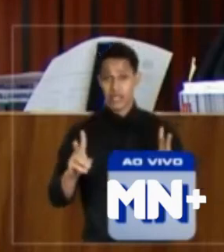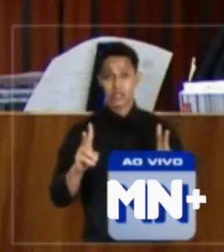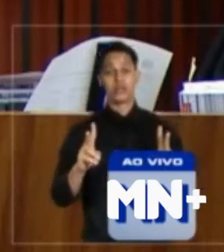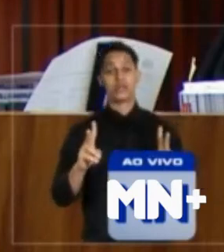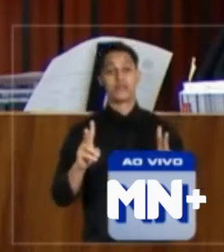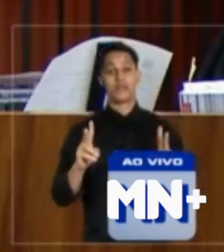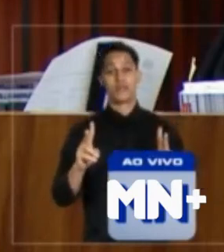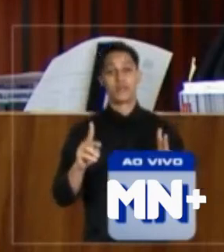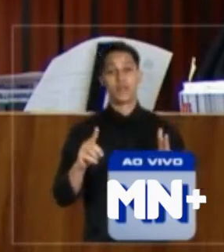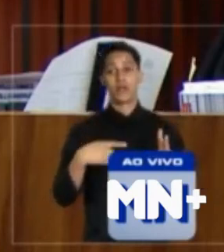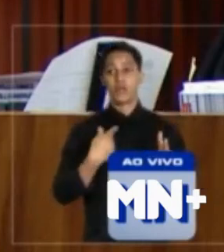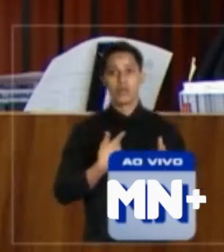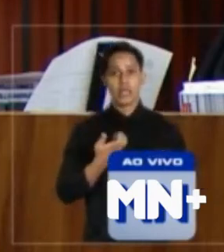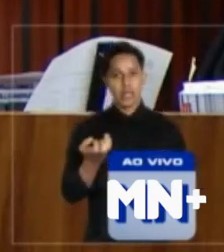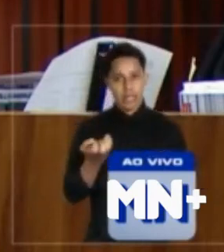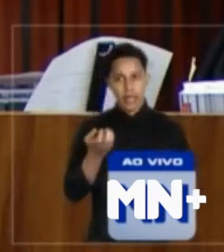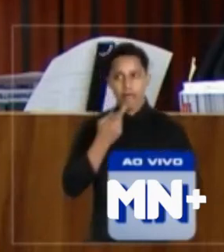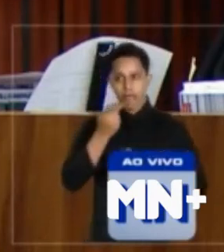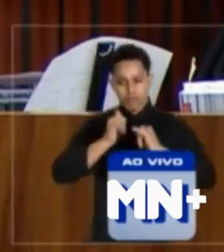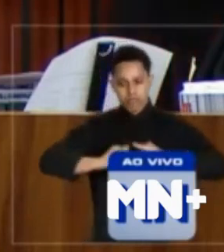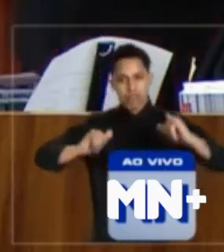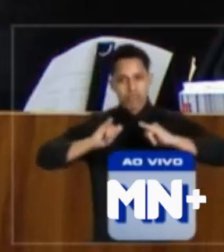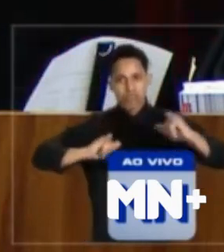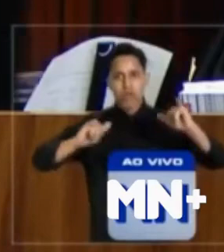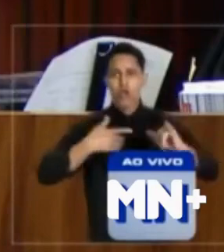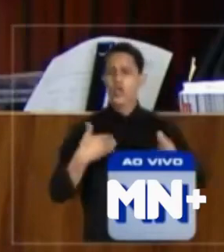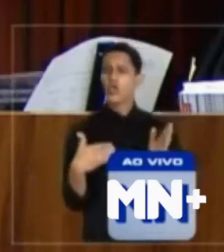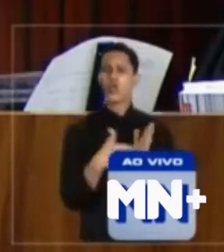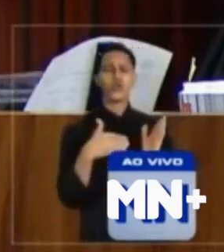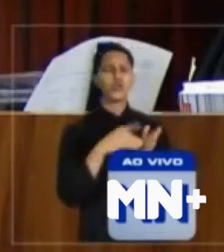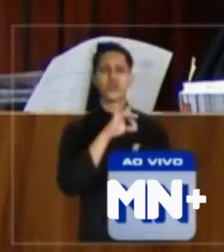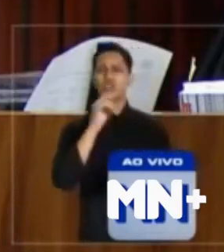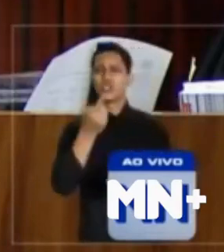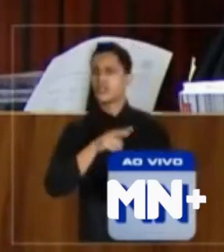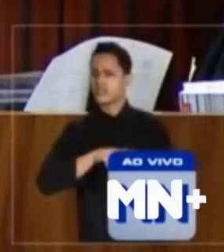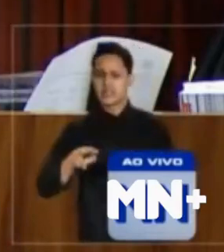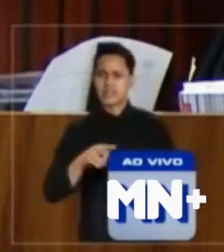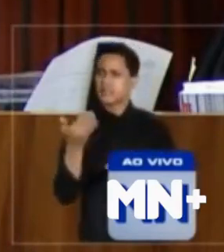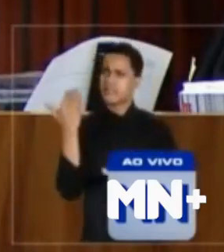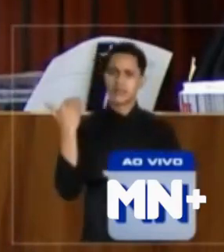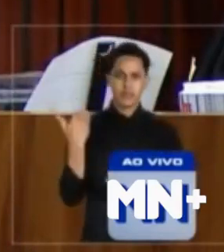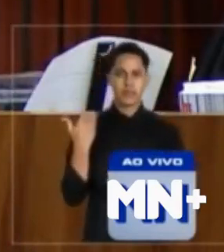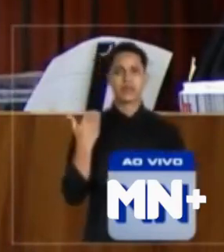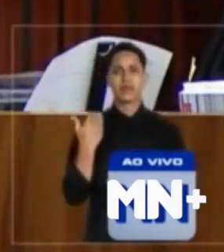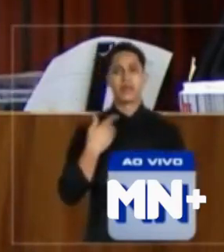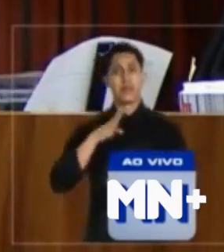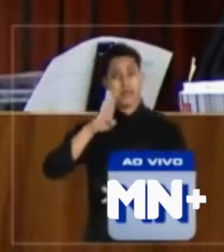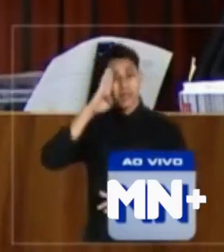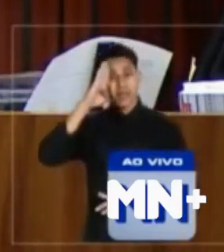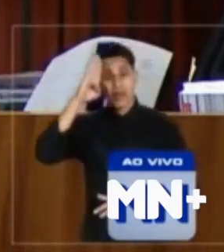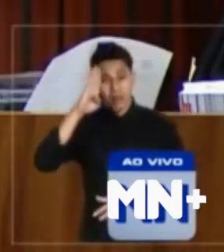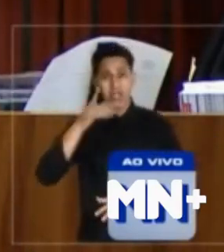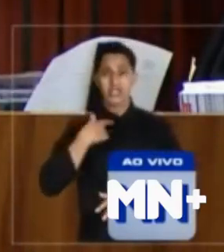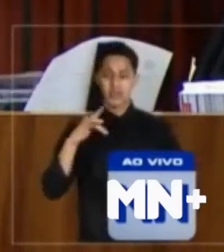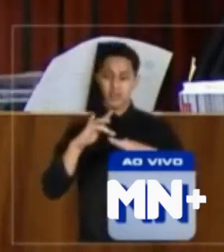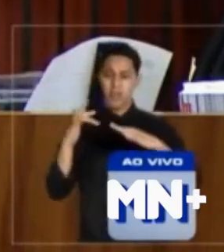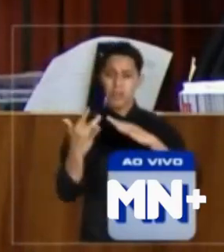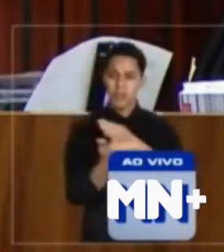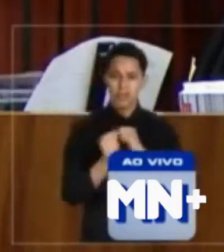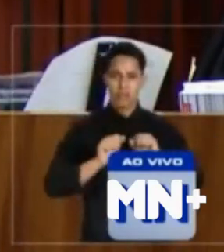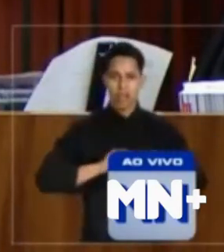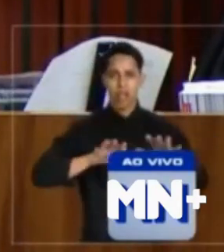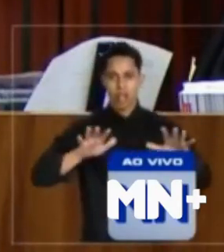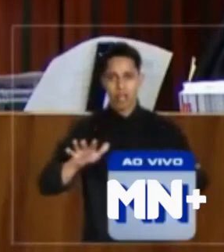do que se pretendeu divulgar nos últimos dias, nas últimas semanas, principalmente pelas redes